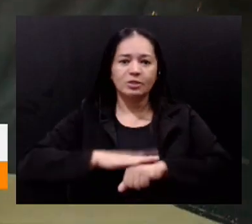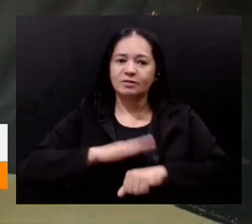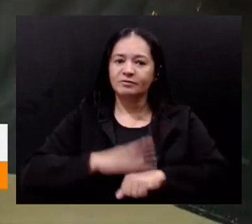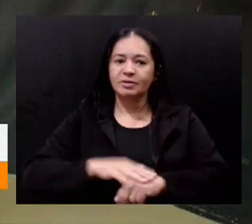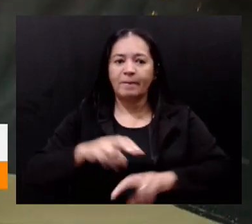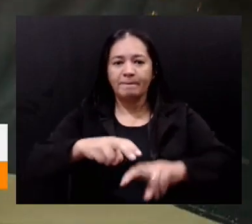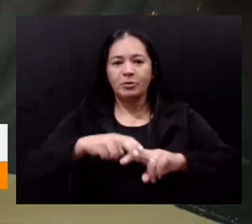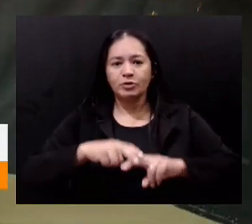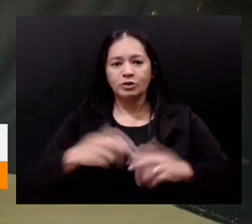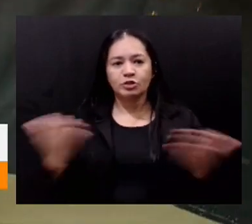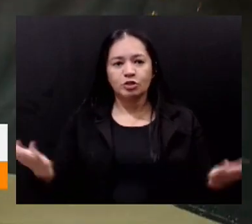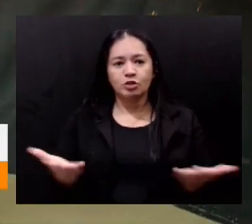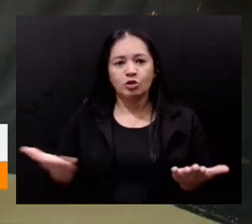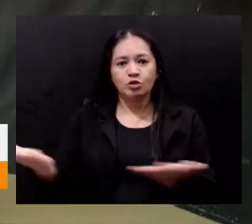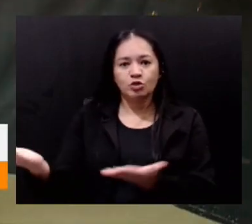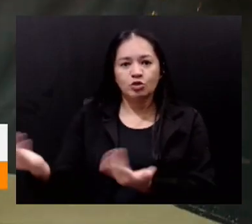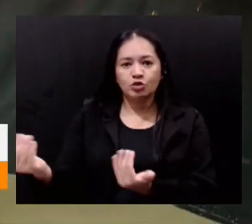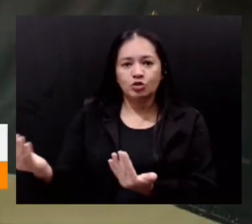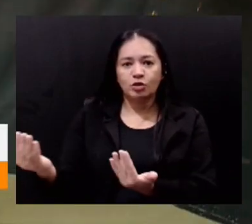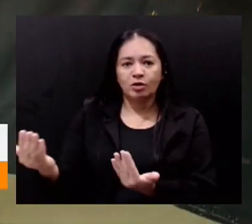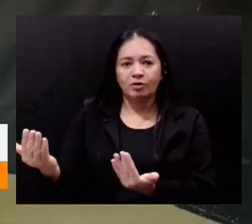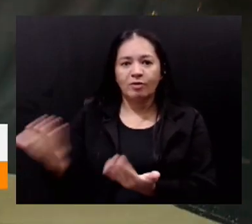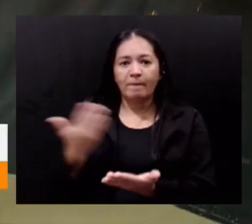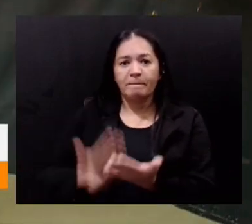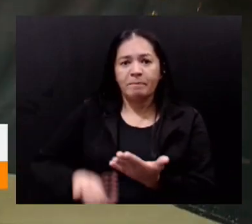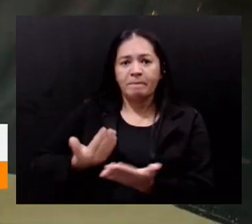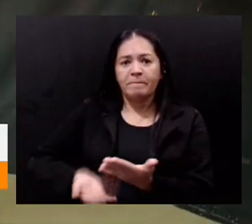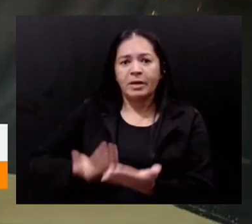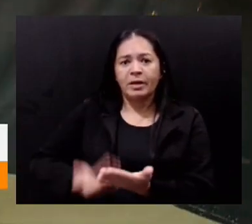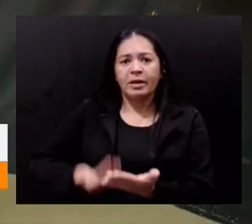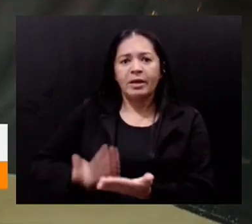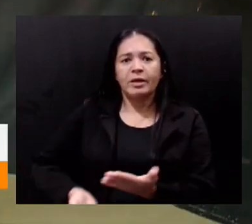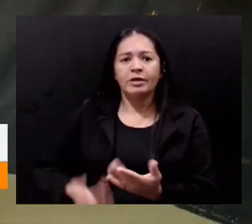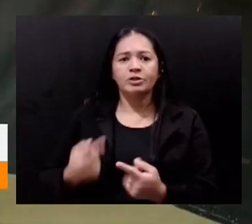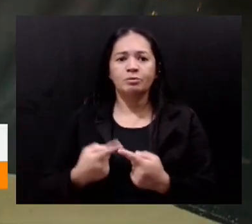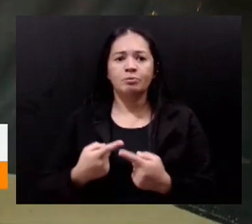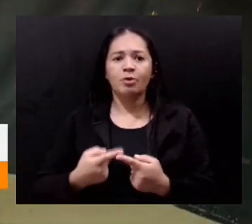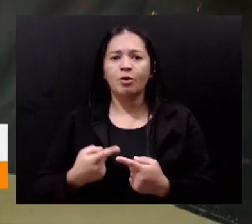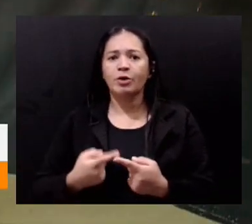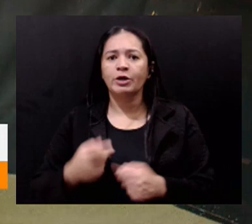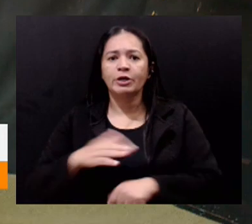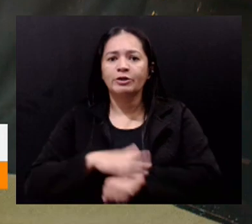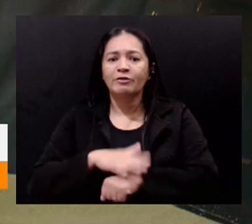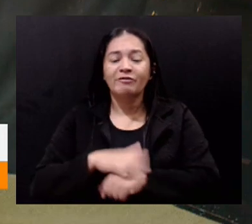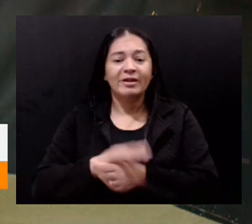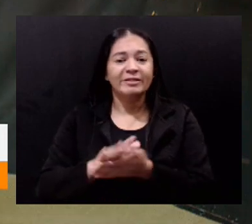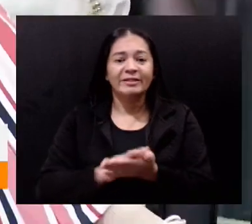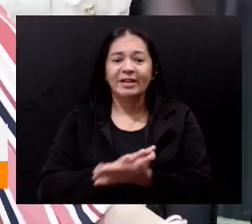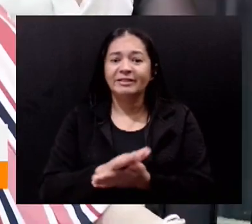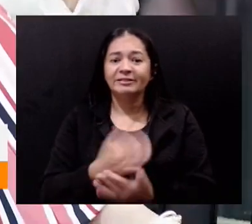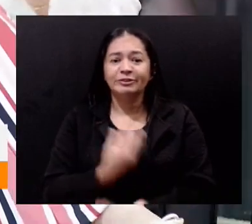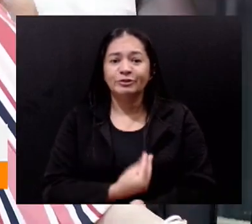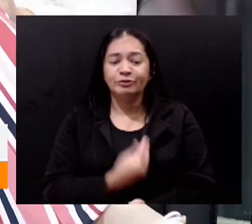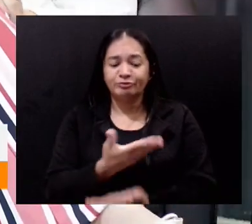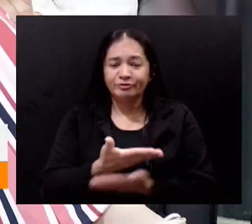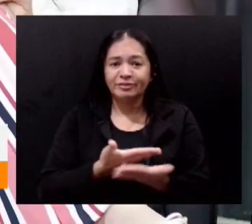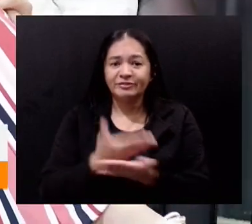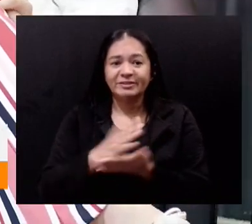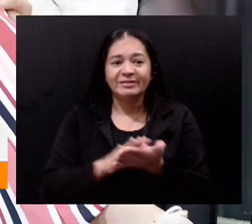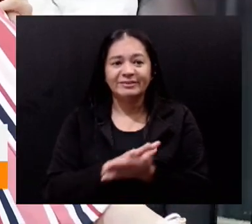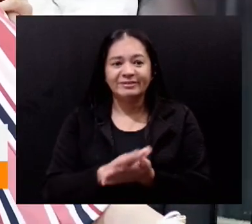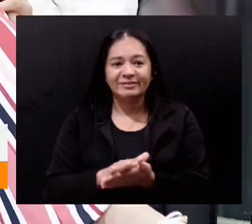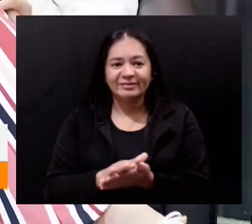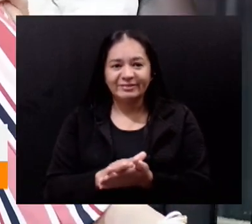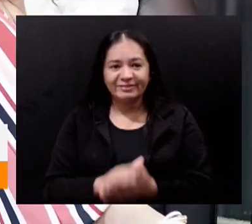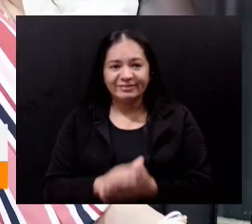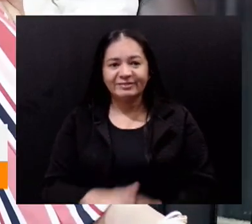principalmente, estão perdendo, porque eles não Sim, estão fazendo, não sim. estão convivendo, é isso, Isso né. Mas mesmo, olha então tá só, sempre a o pai, pandemia, né. ela Uhum. fez